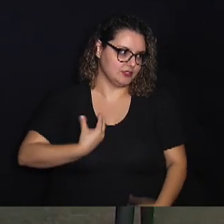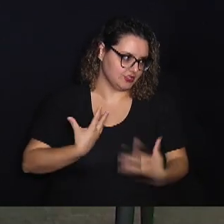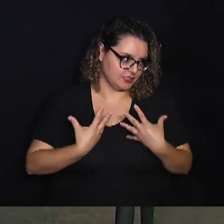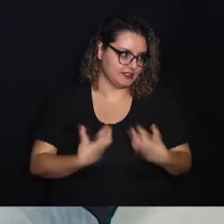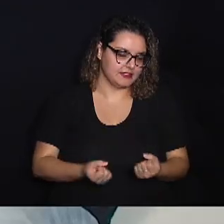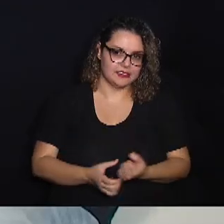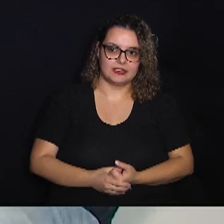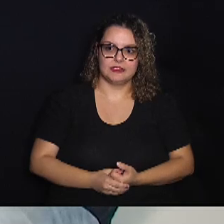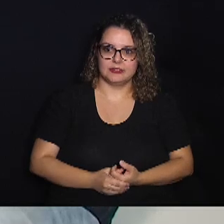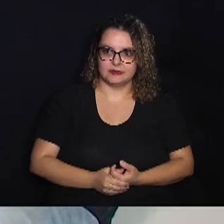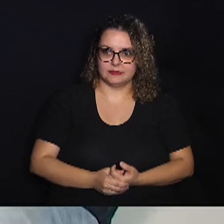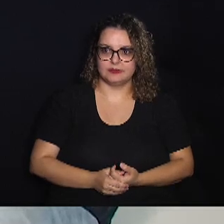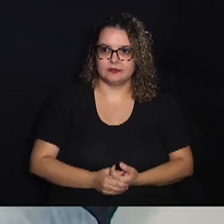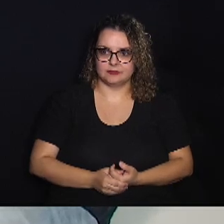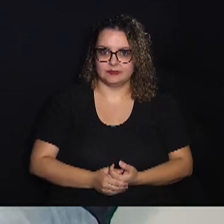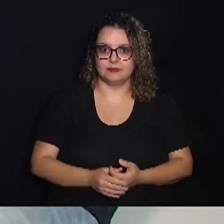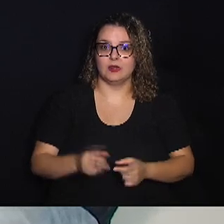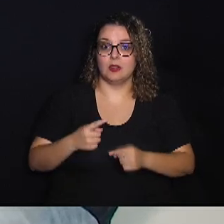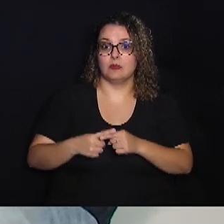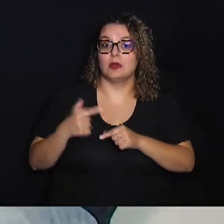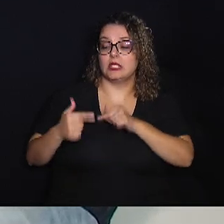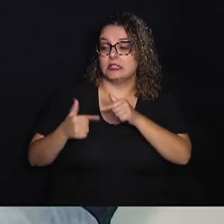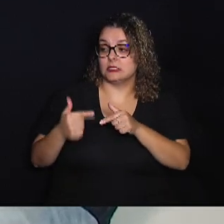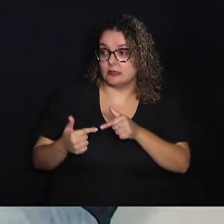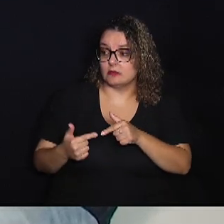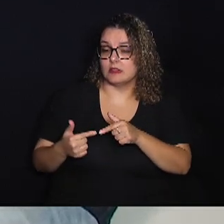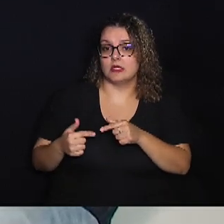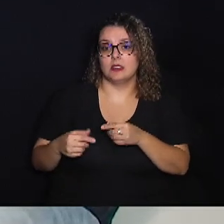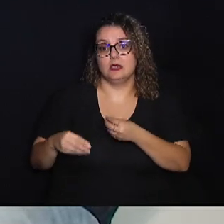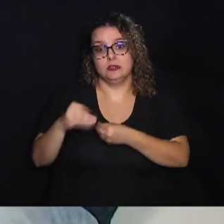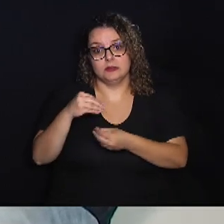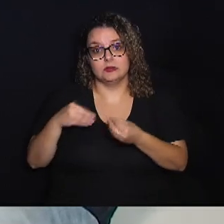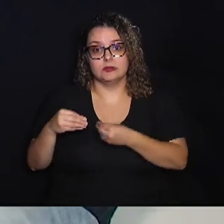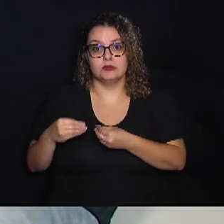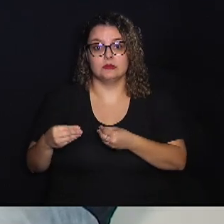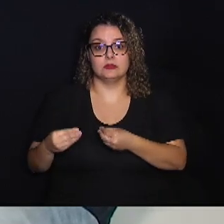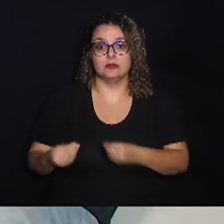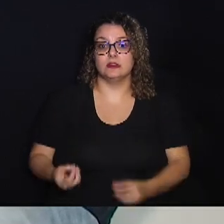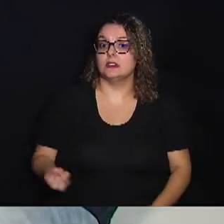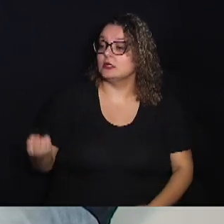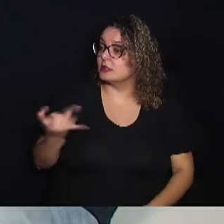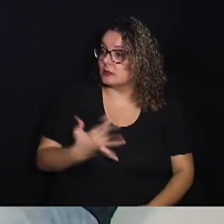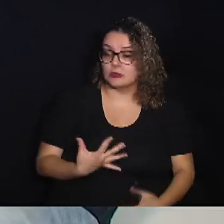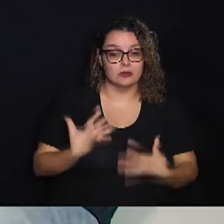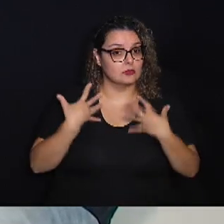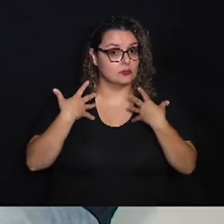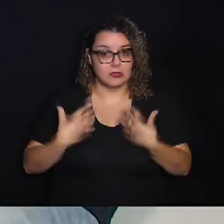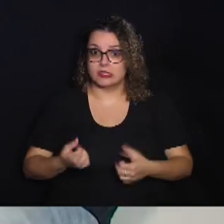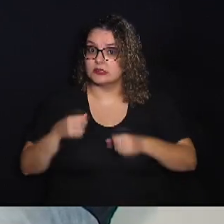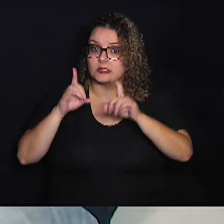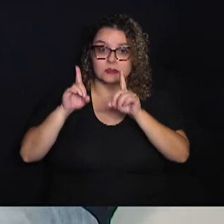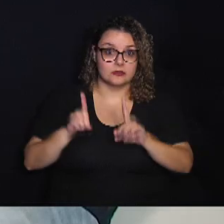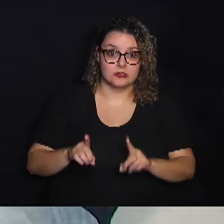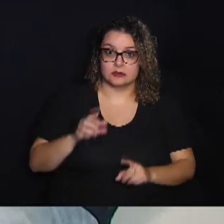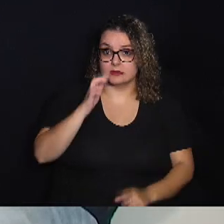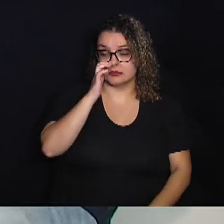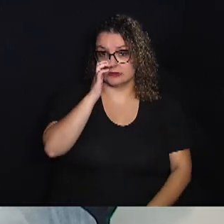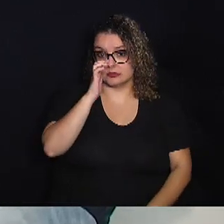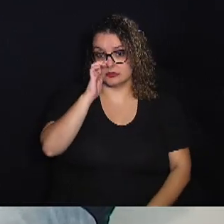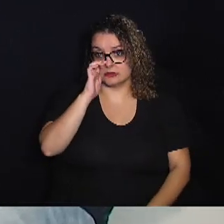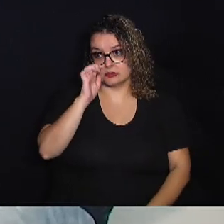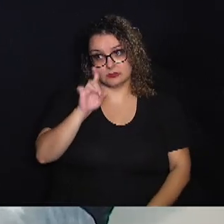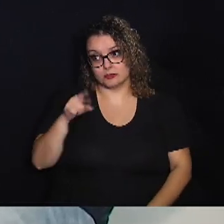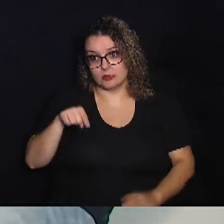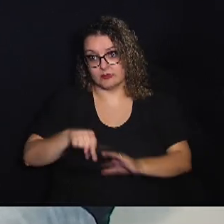aceitação? Porque a gente trabalha essa questão com eles, né? Que enquanto eles não aceitam a deficiência, né? Eles não